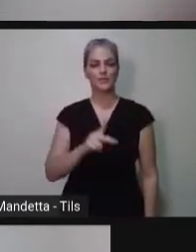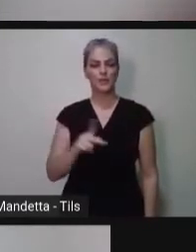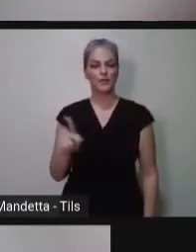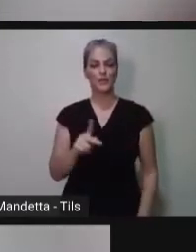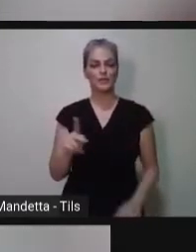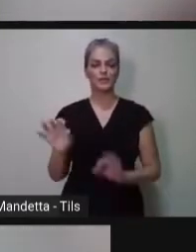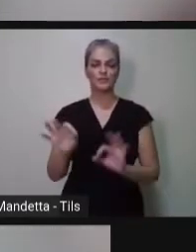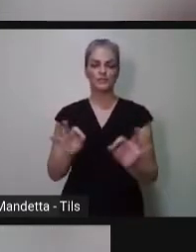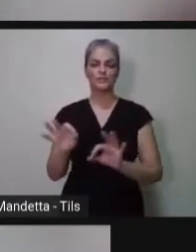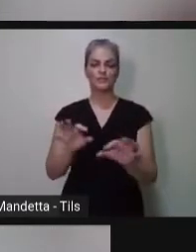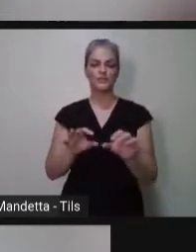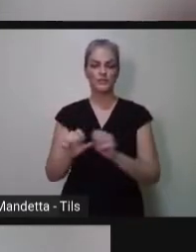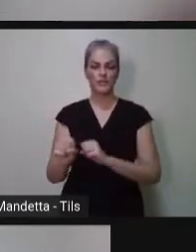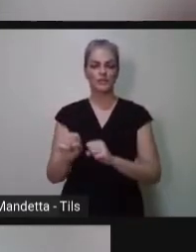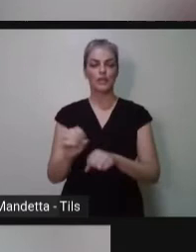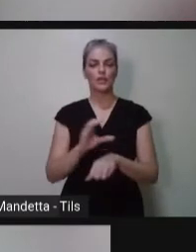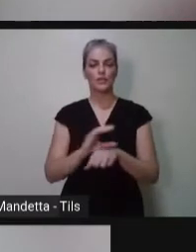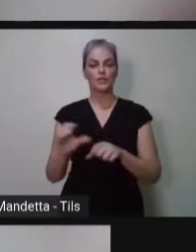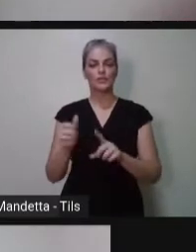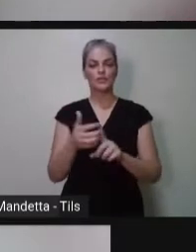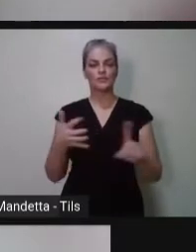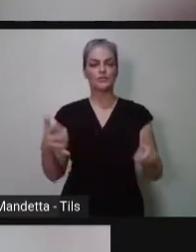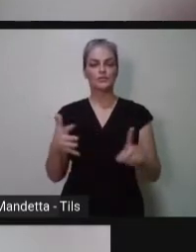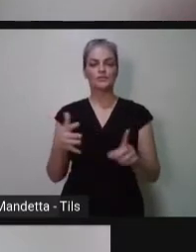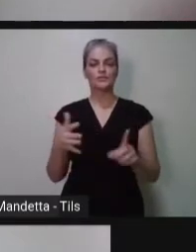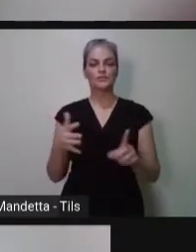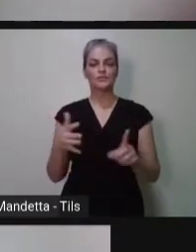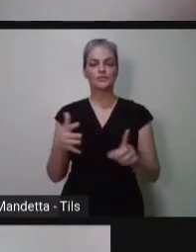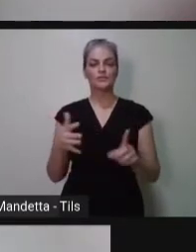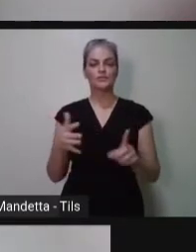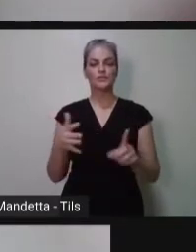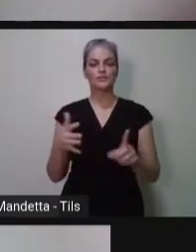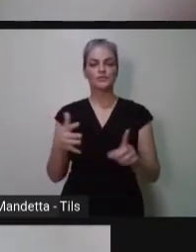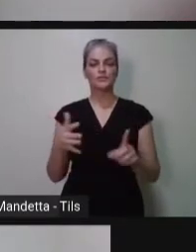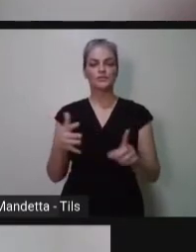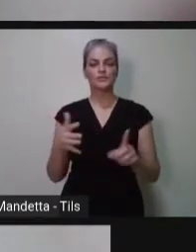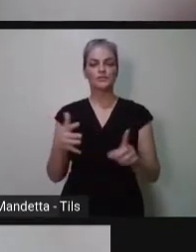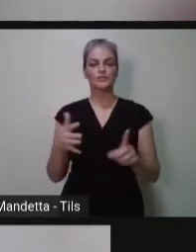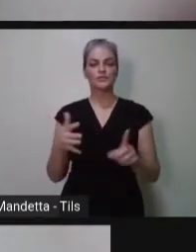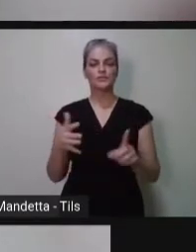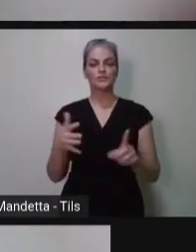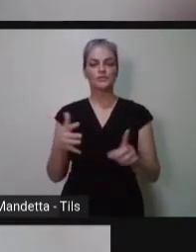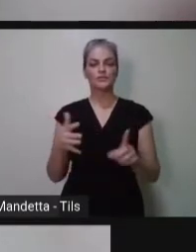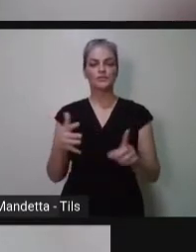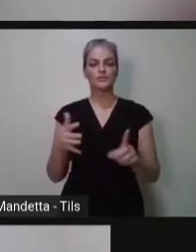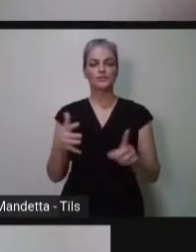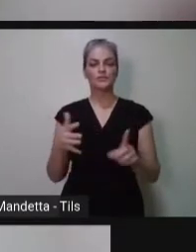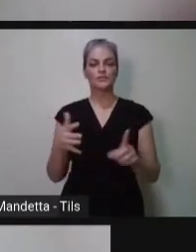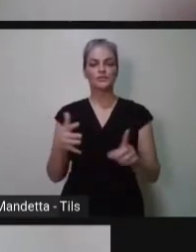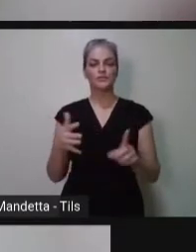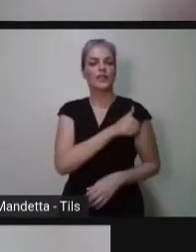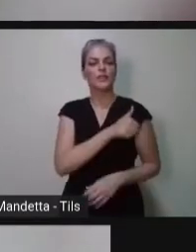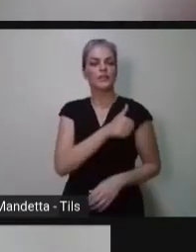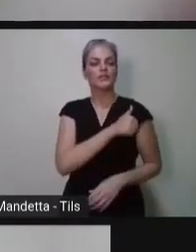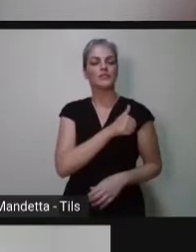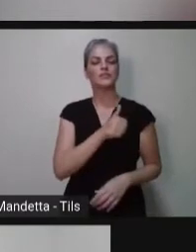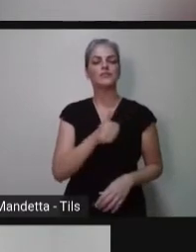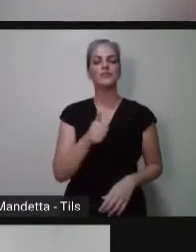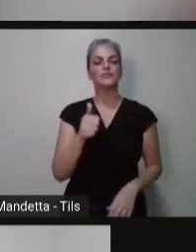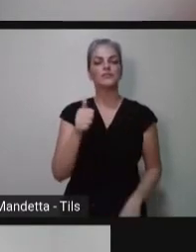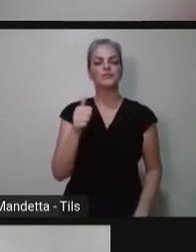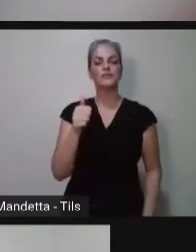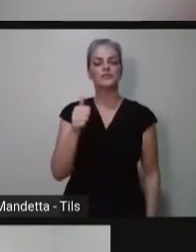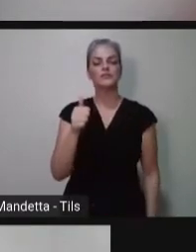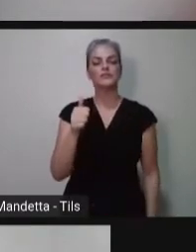de produção, de extensão em alfabetização e produção de materiais para estudantes com deficiência na modalidade de